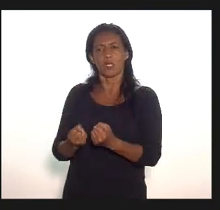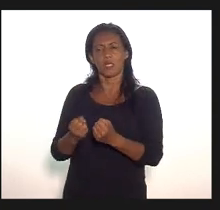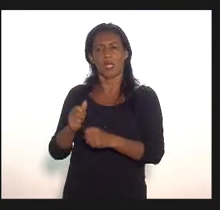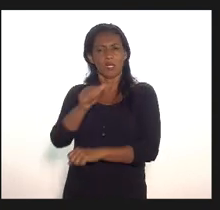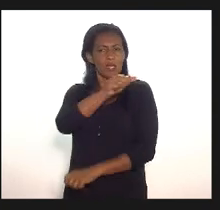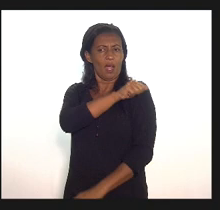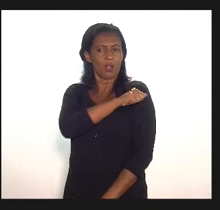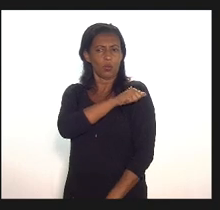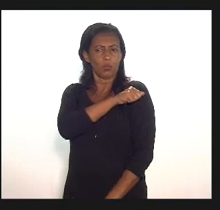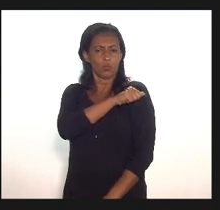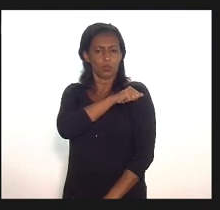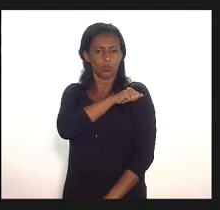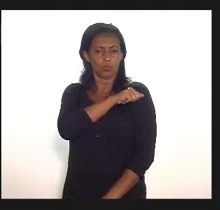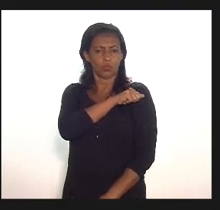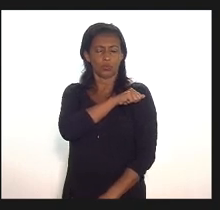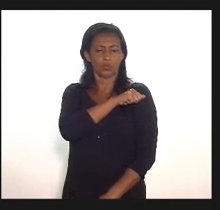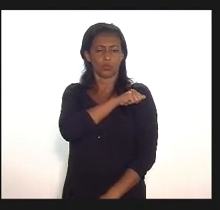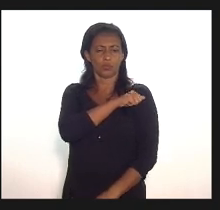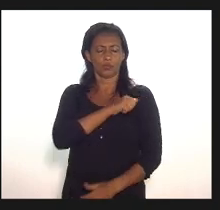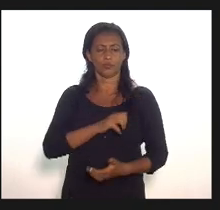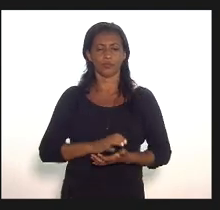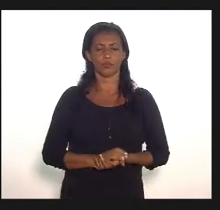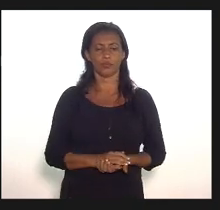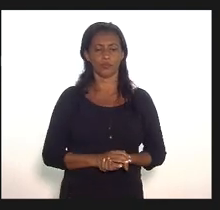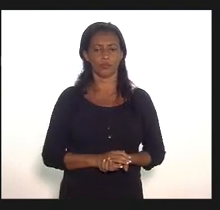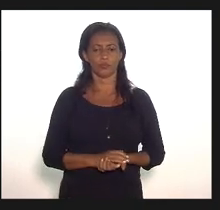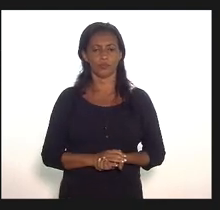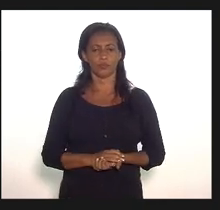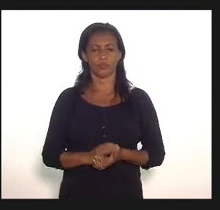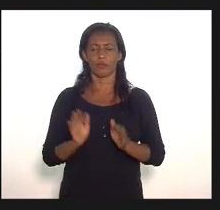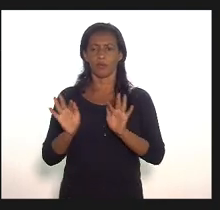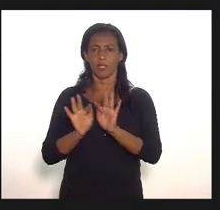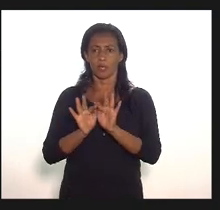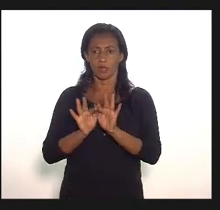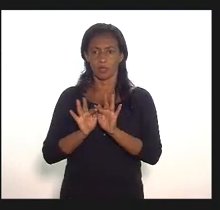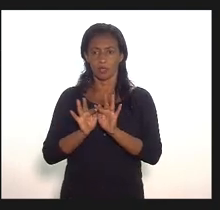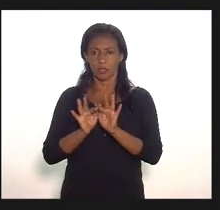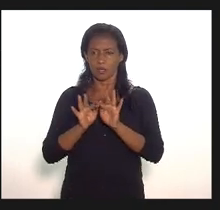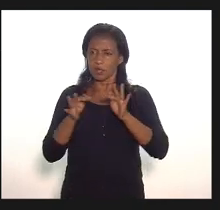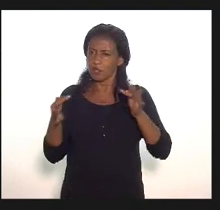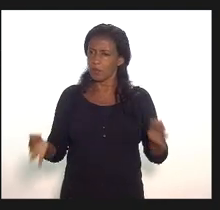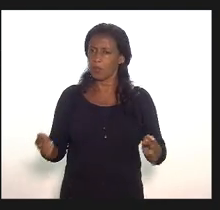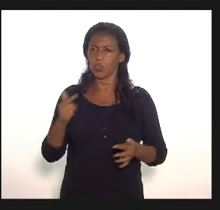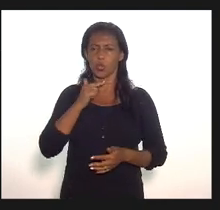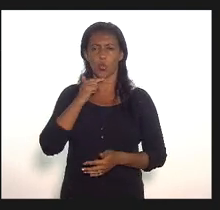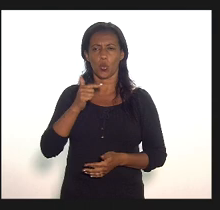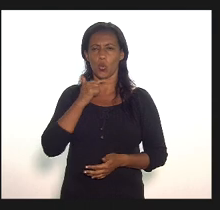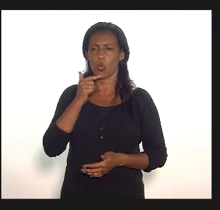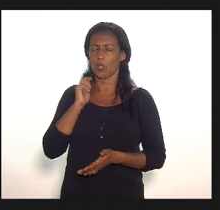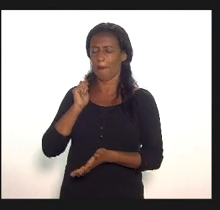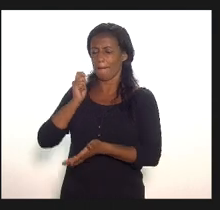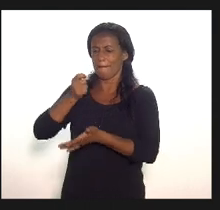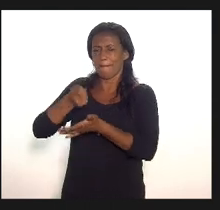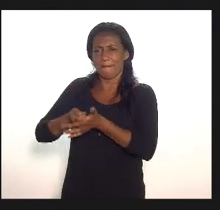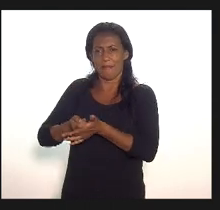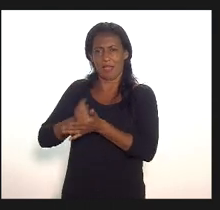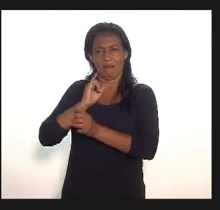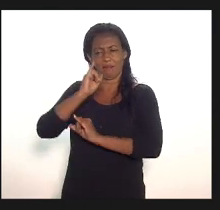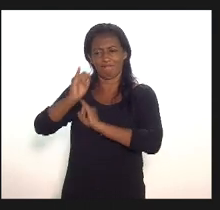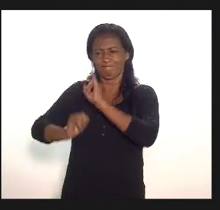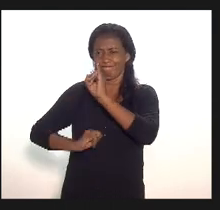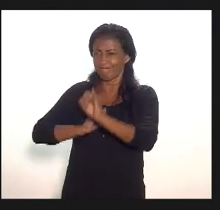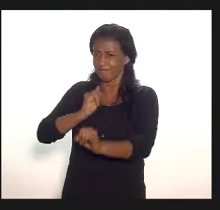estudantes, só um minuto, simplesmente por não conseguirem custear o uso de dados